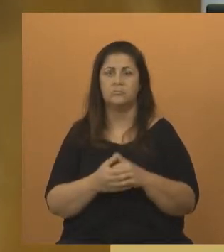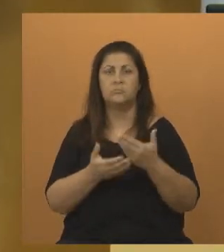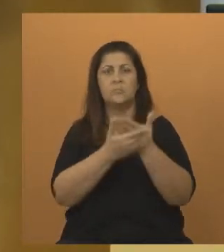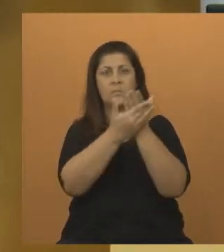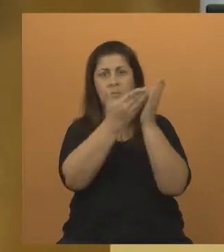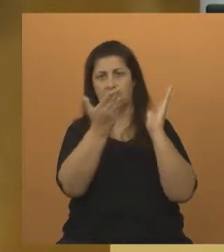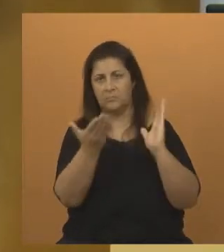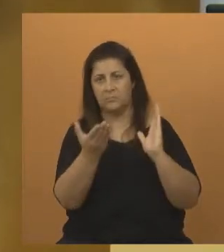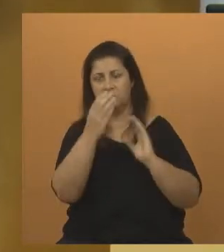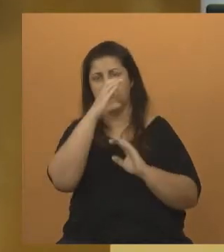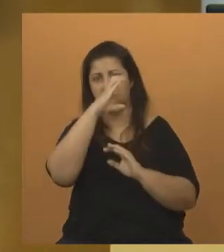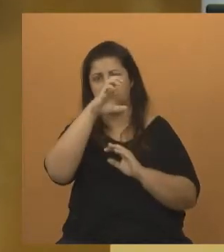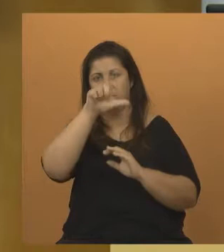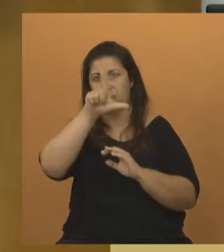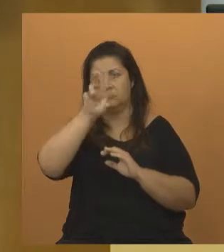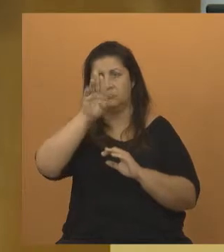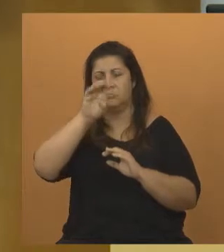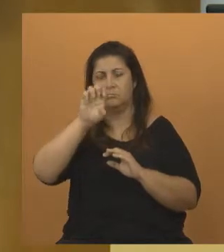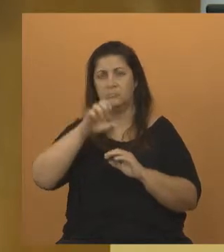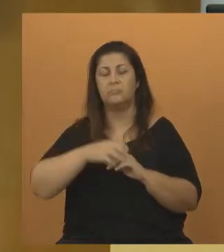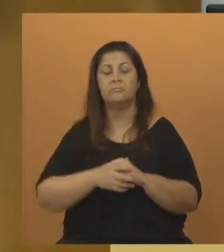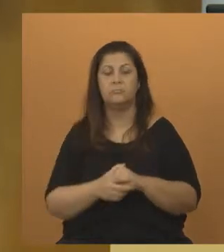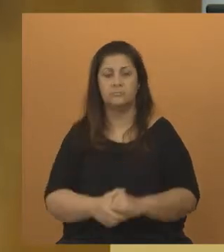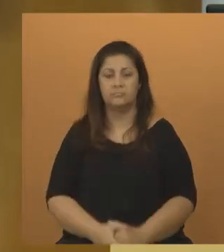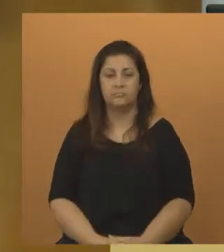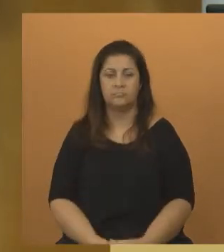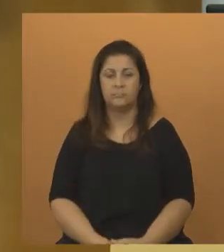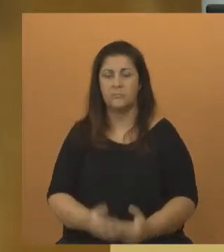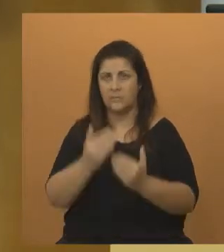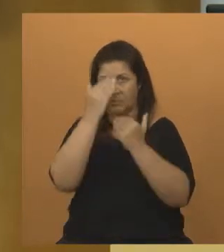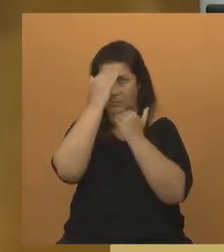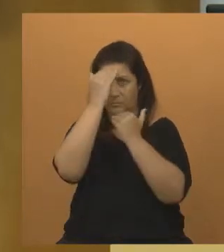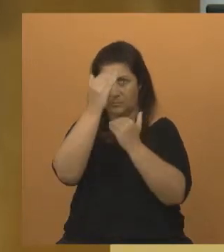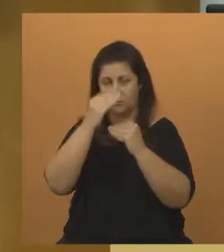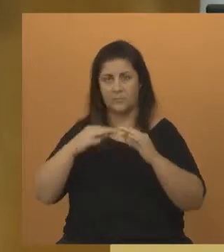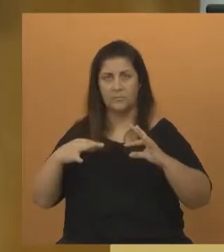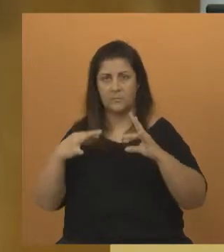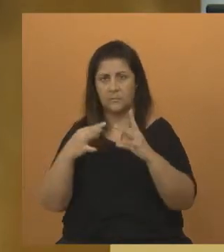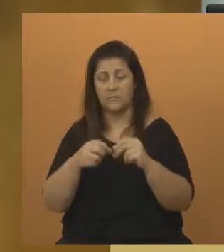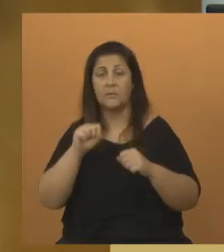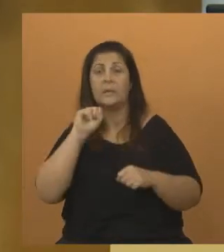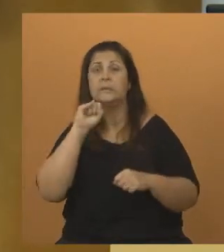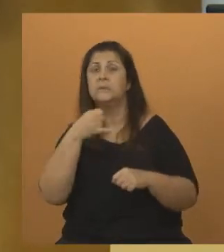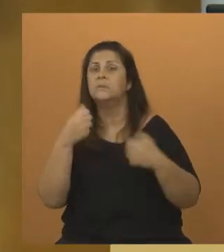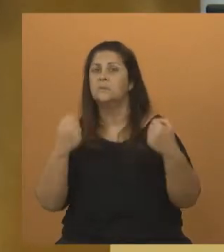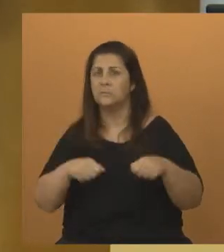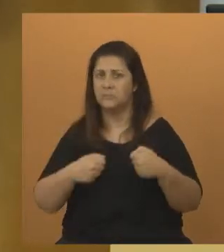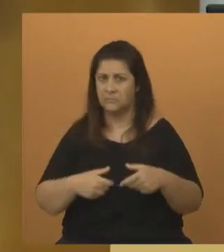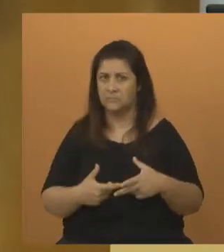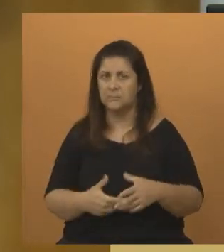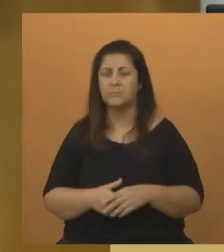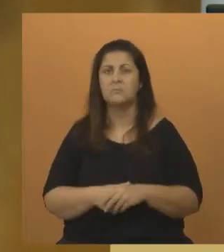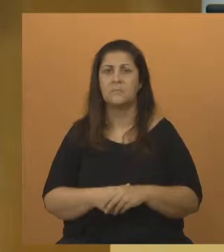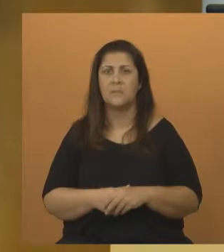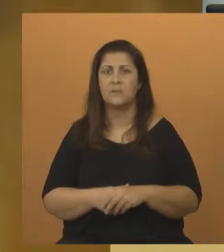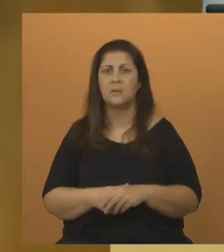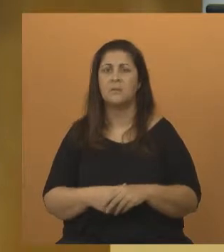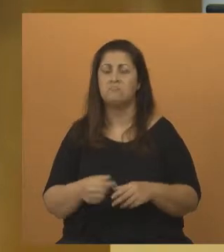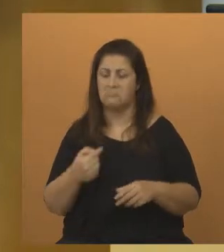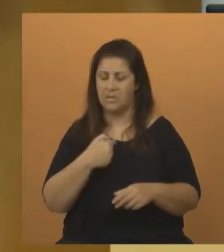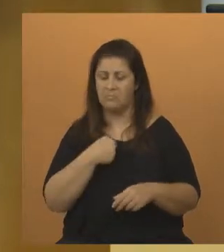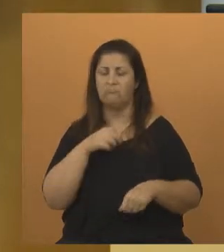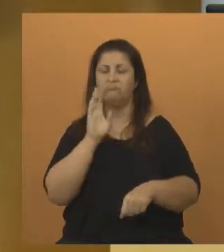vocês dos clubes e da PEN da Ponte Preta. Obrigado a todos. Se precisar de mim, vocês aí, contem com esse